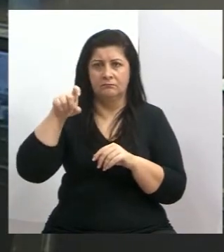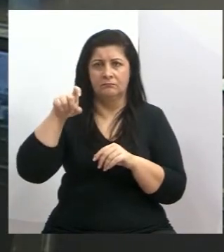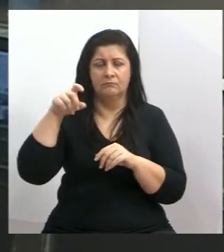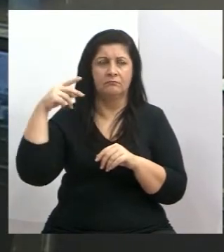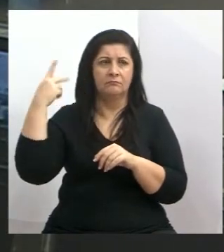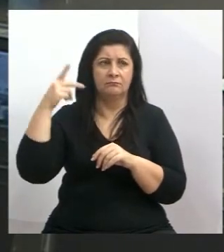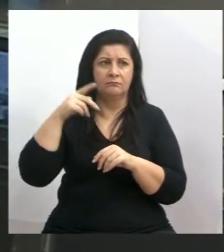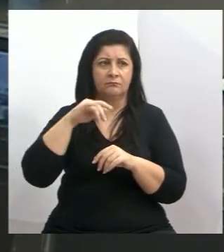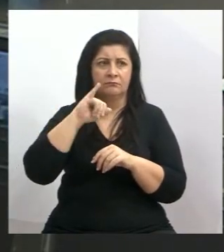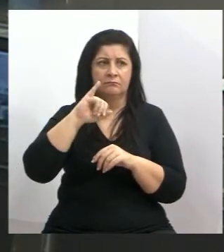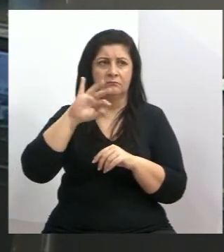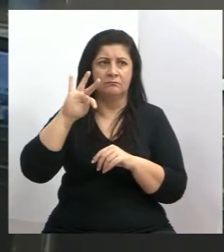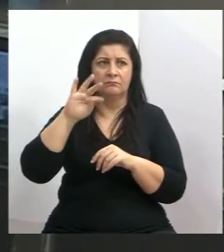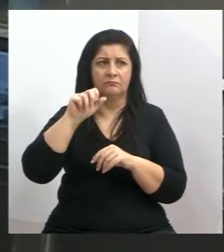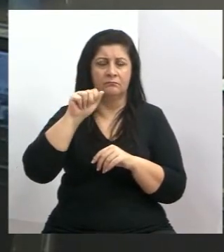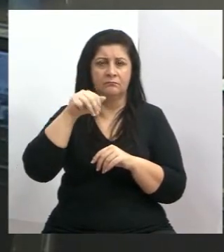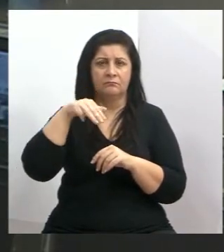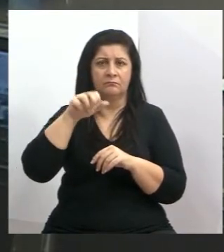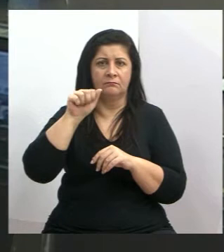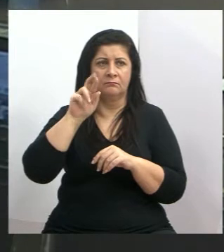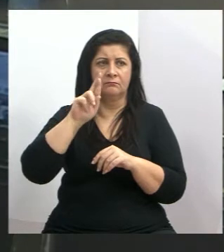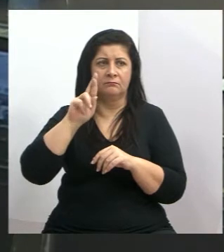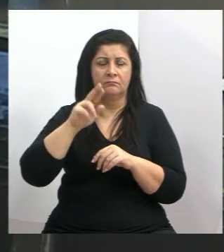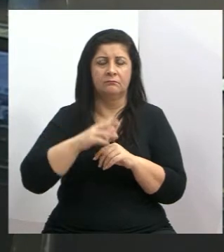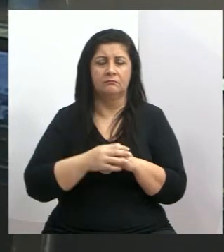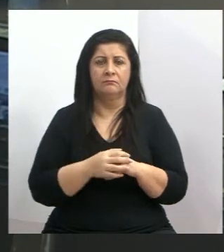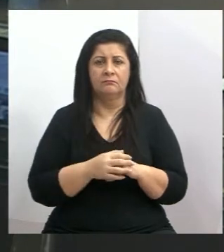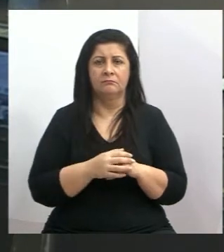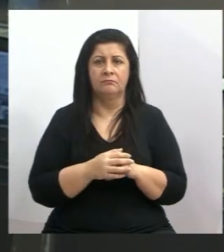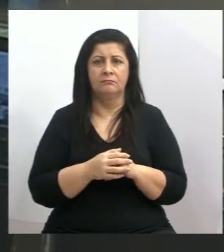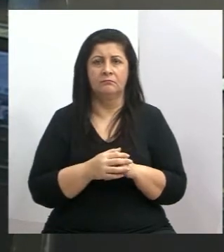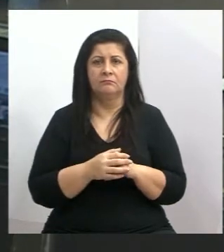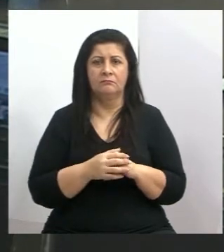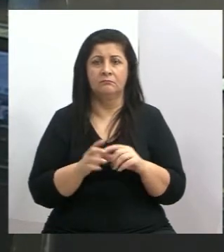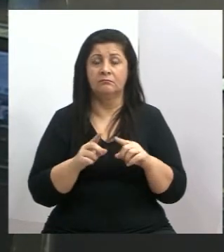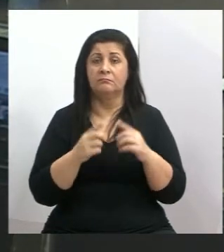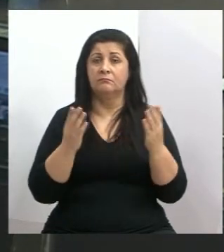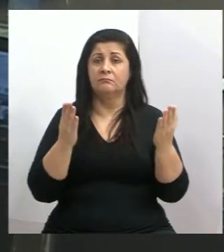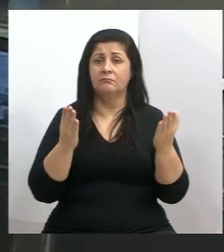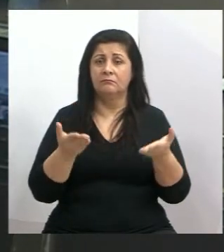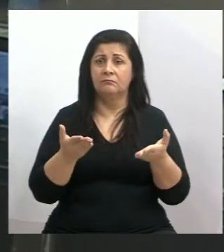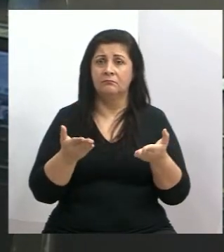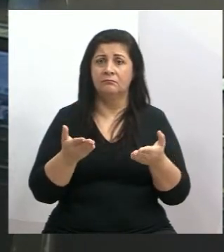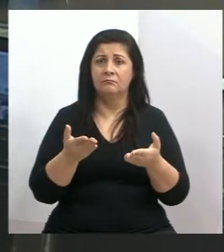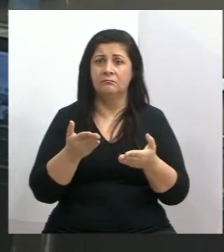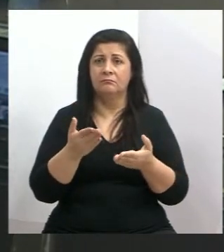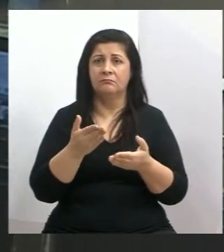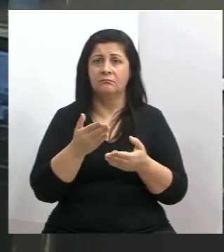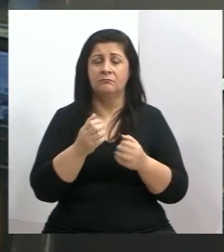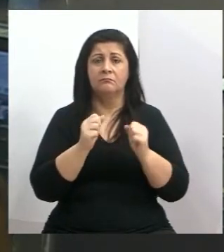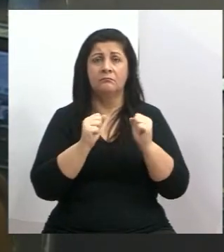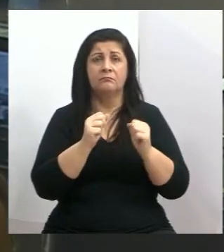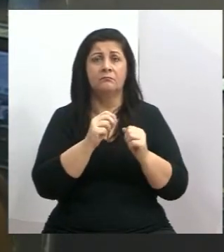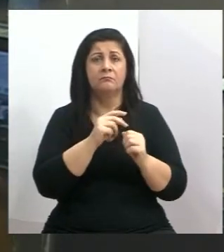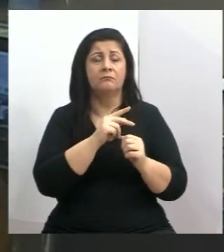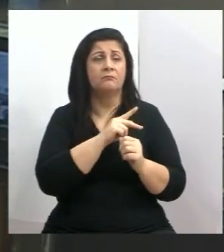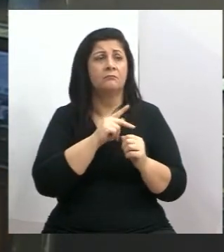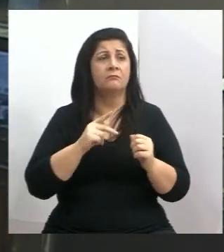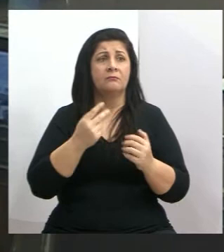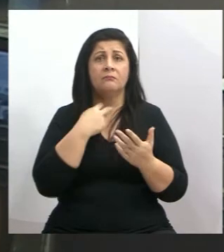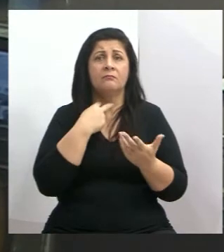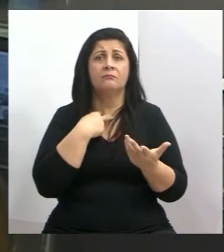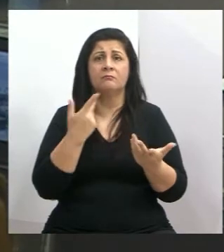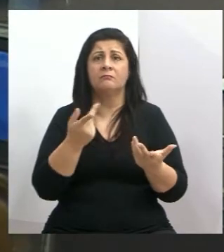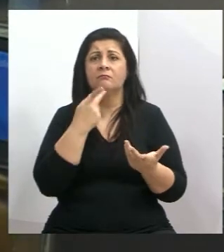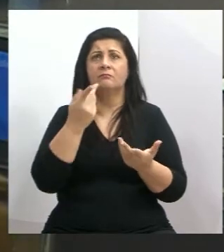Alves O colas fizemos uma homenagem na semana passada mas agora poder público tem que resolver Não dá para gente ficar utilizando